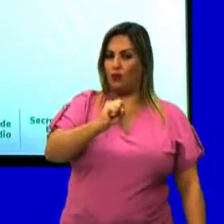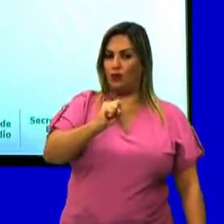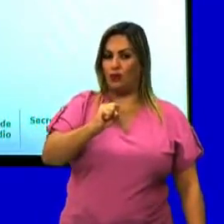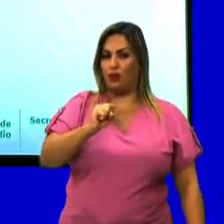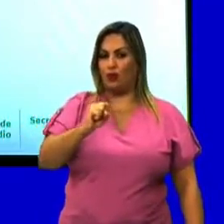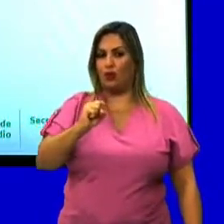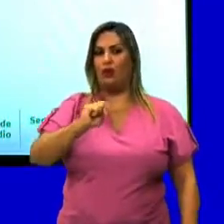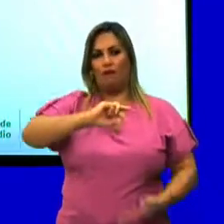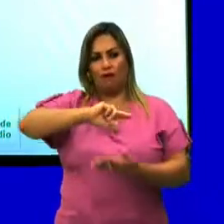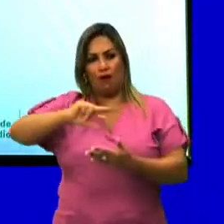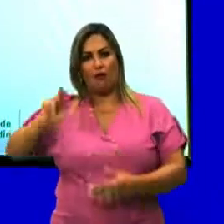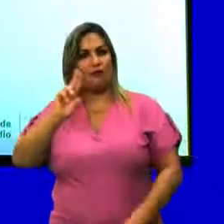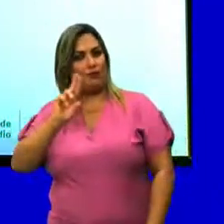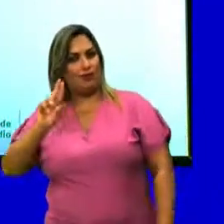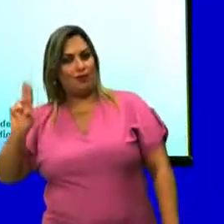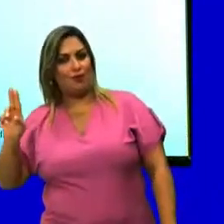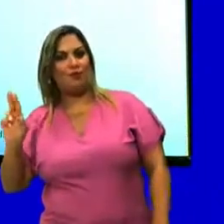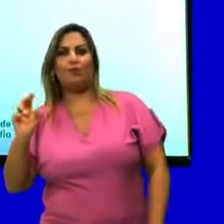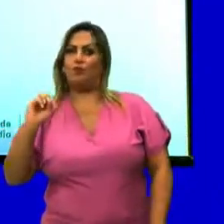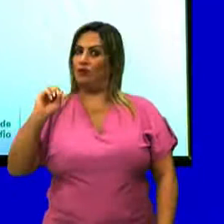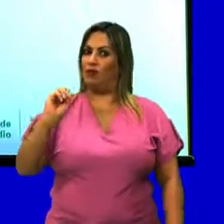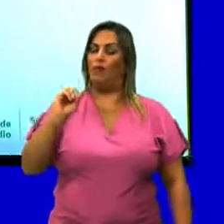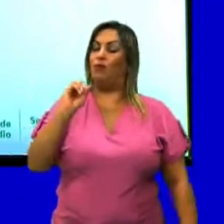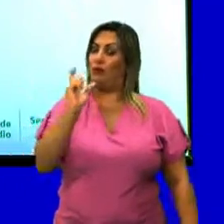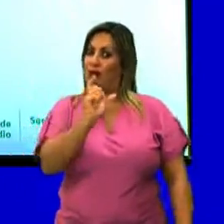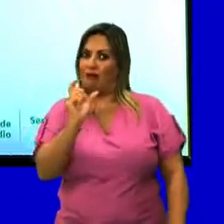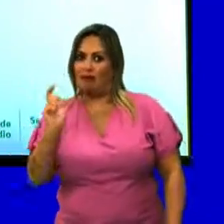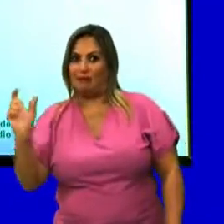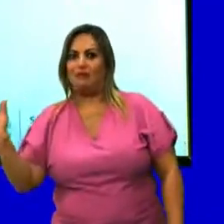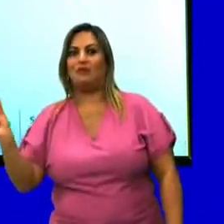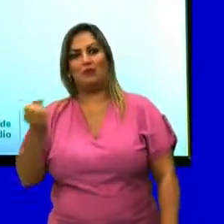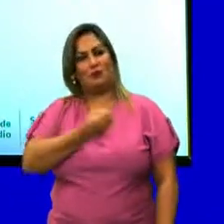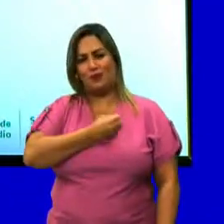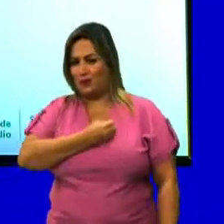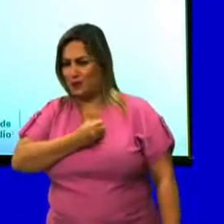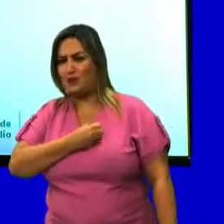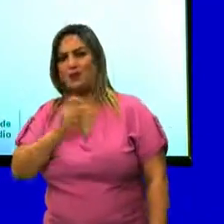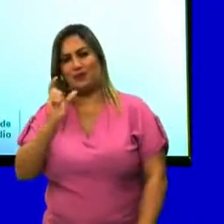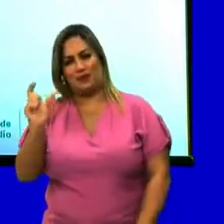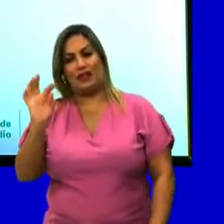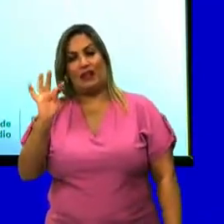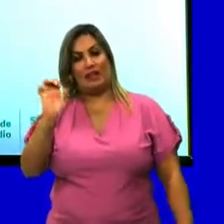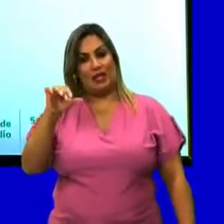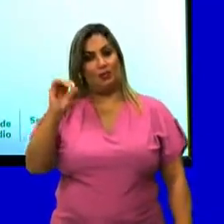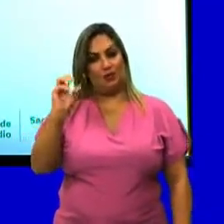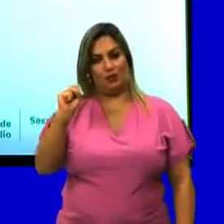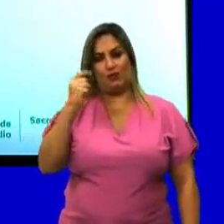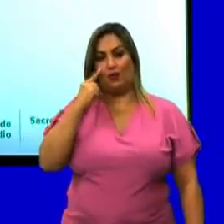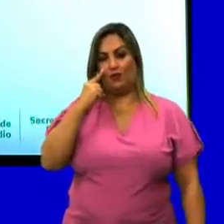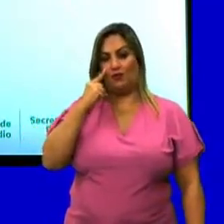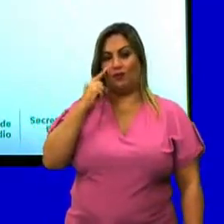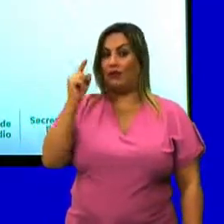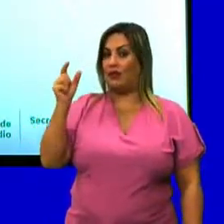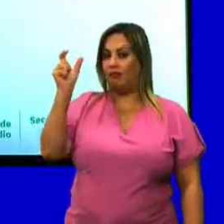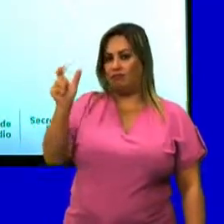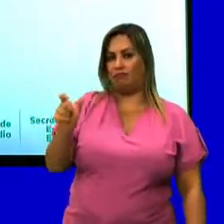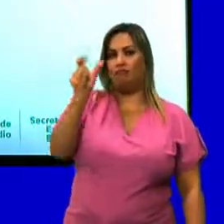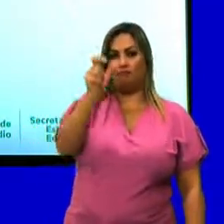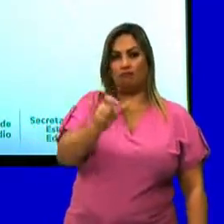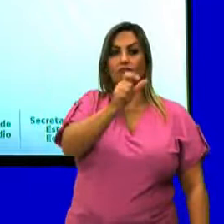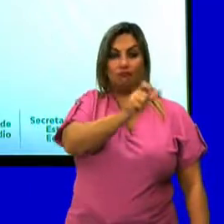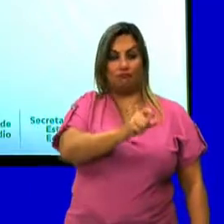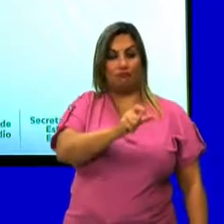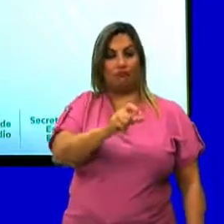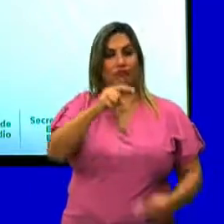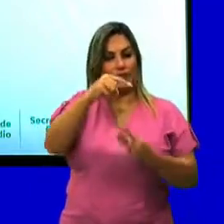Não como muitos nomes vai muitos termos Ah então tá bom então vamos pegar cada um termo porque isso aqui é um termo